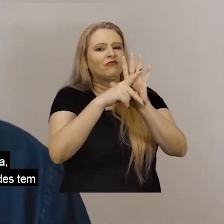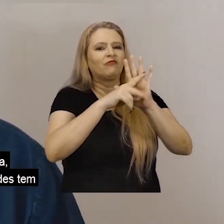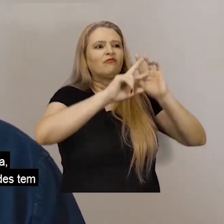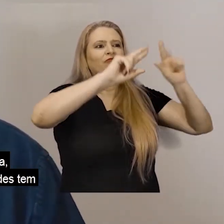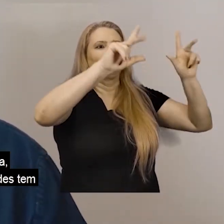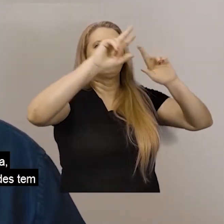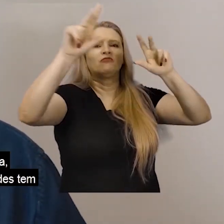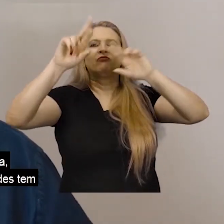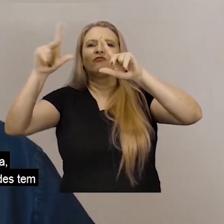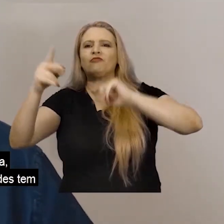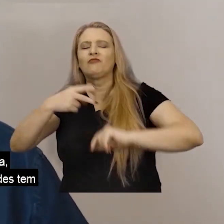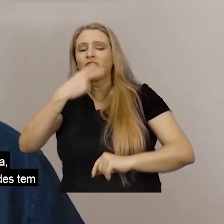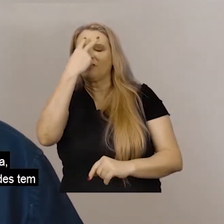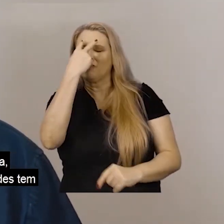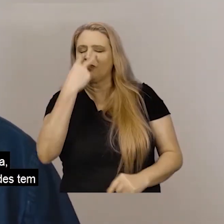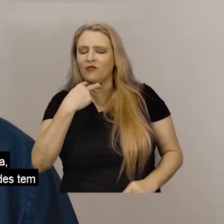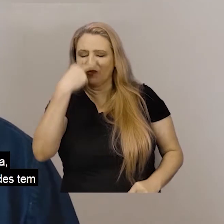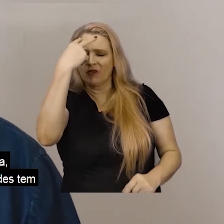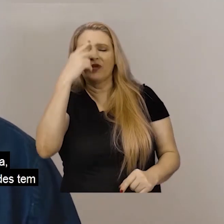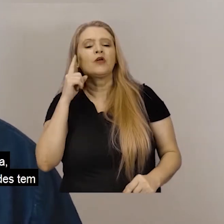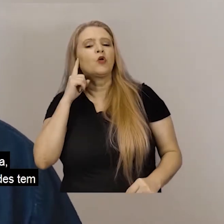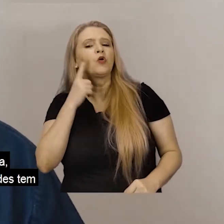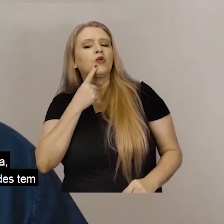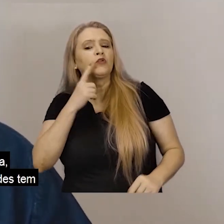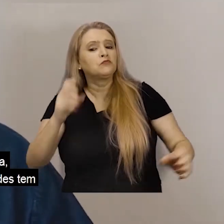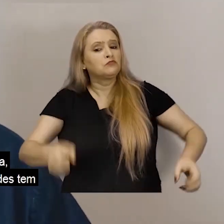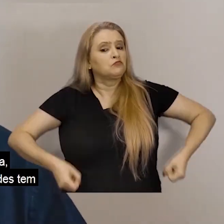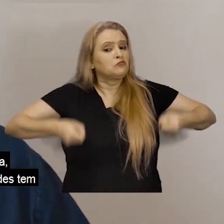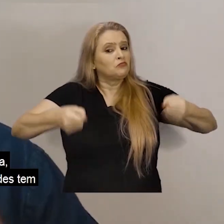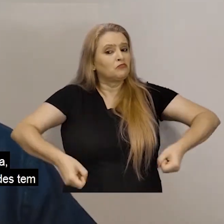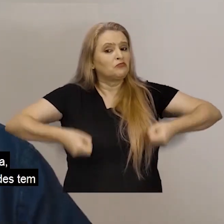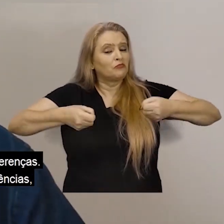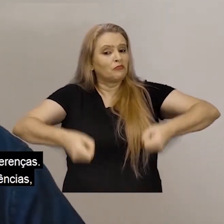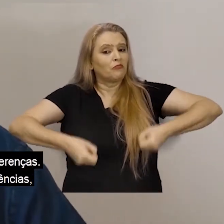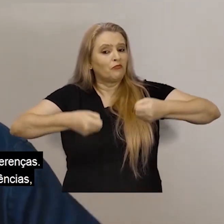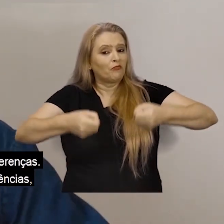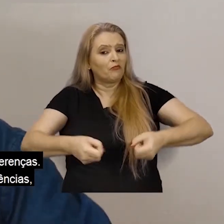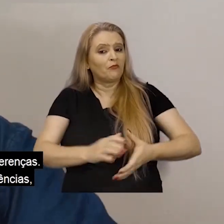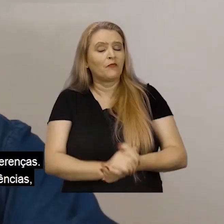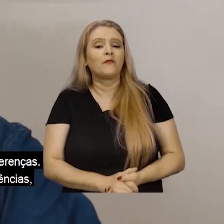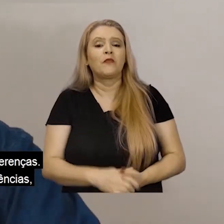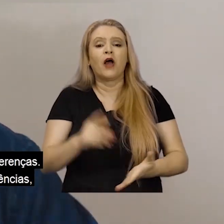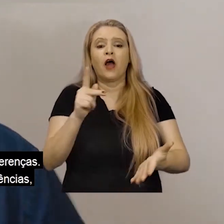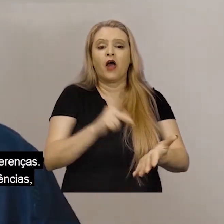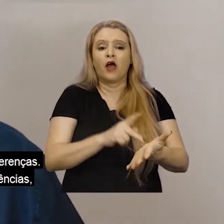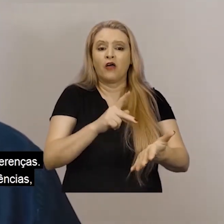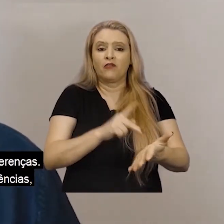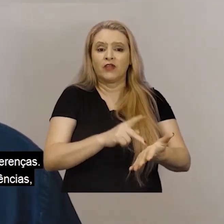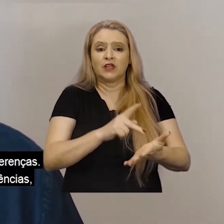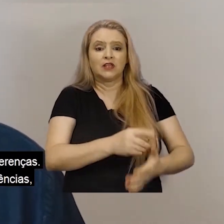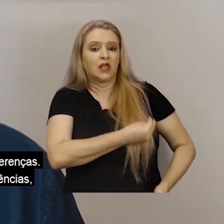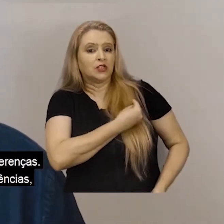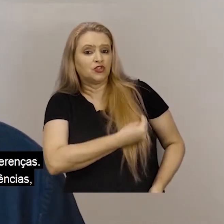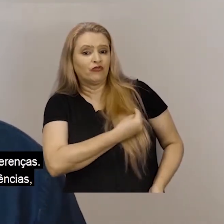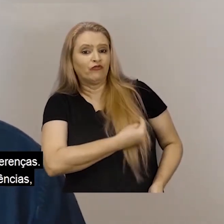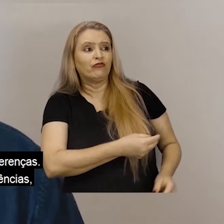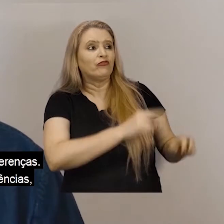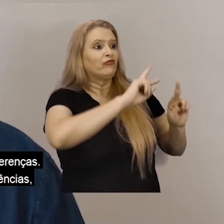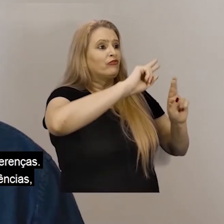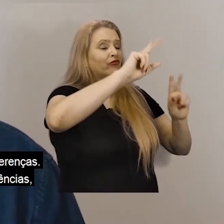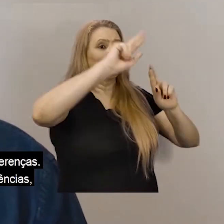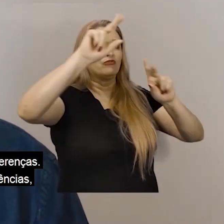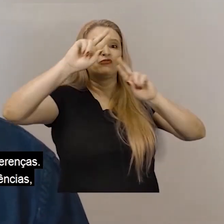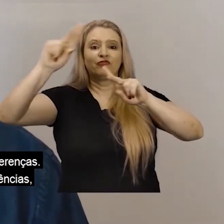auditiva, pessoas que são cadeirantes, e essas realidades têm coisas em comum, mas também têm muitas diferenças, né?